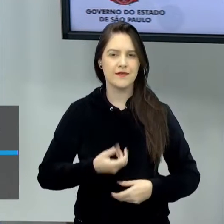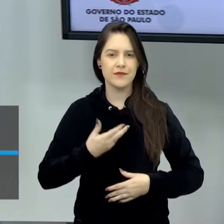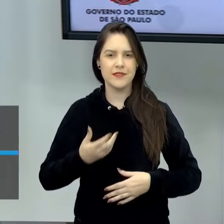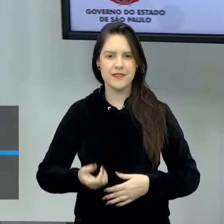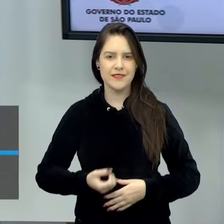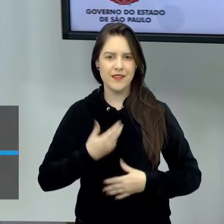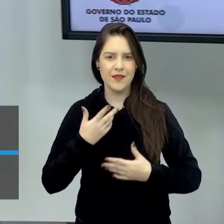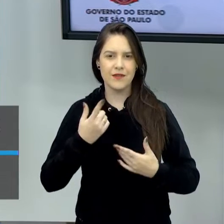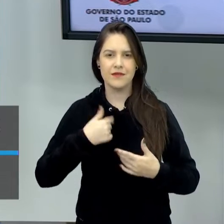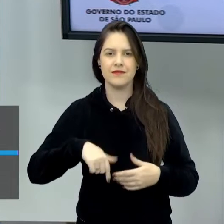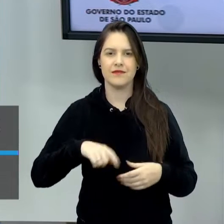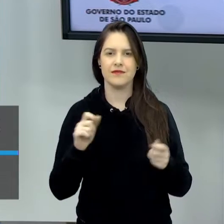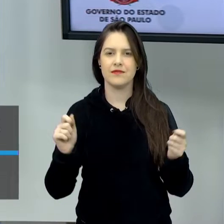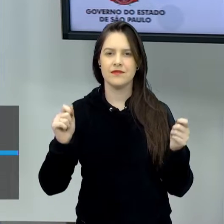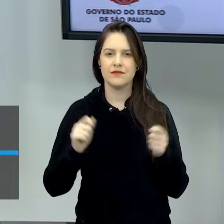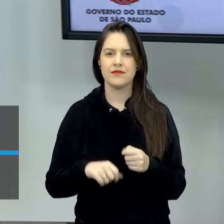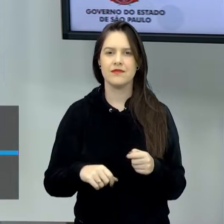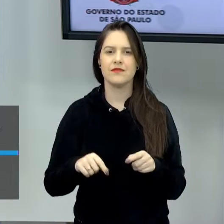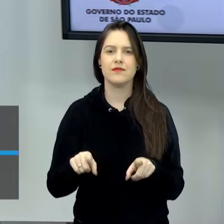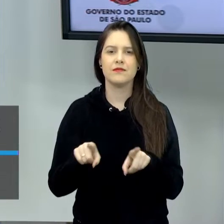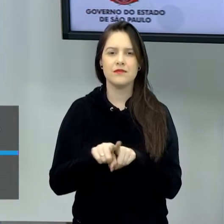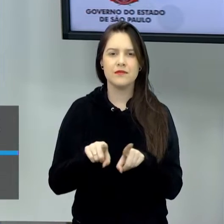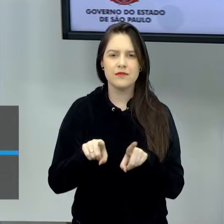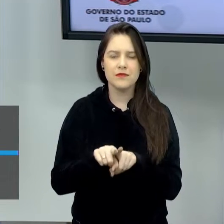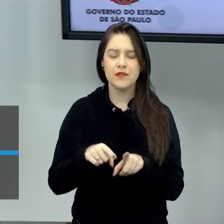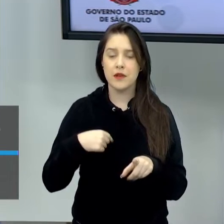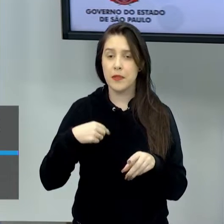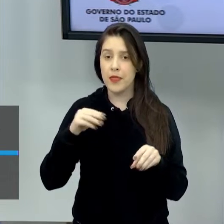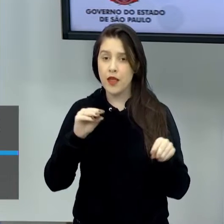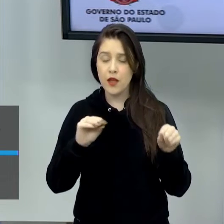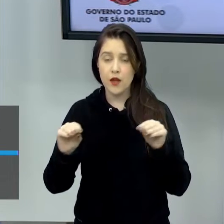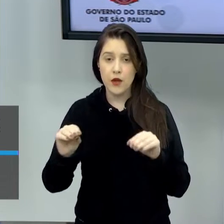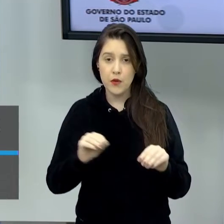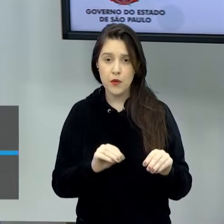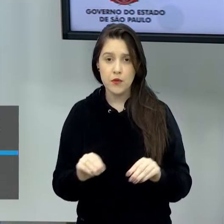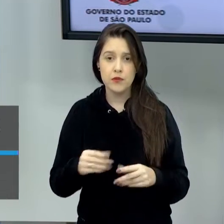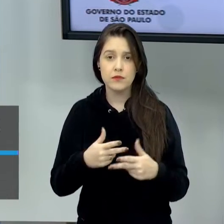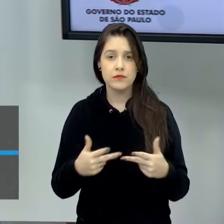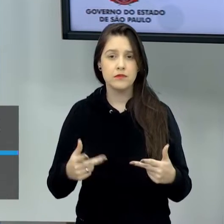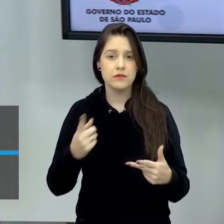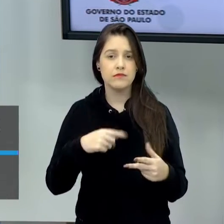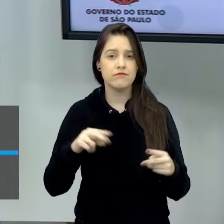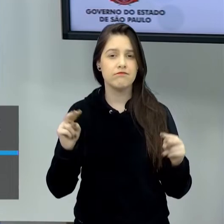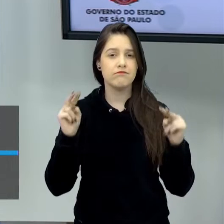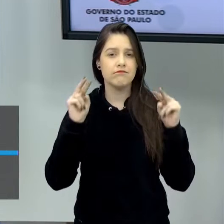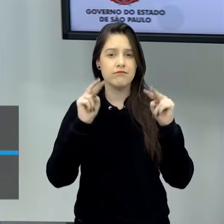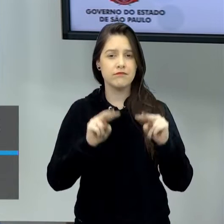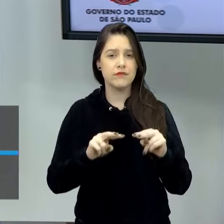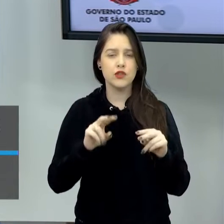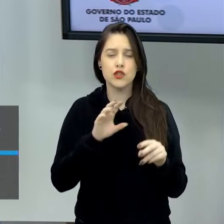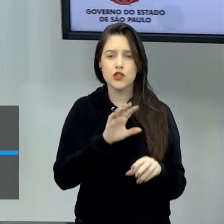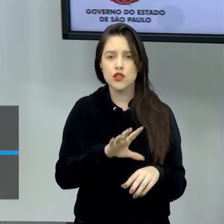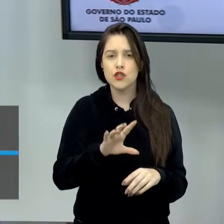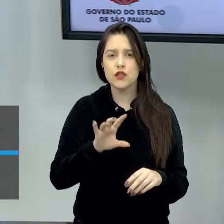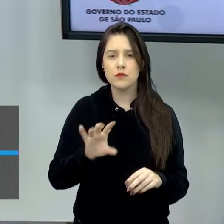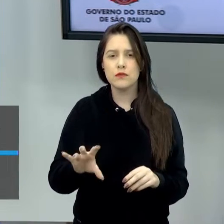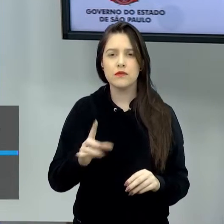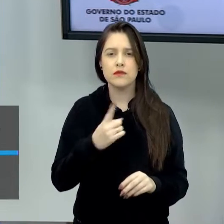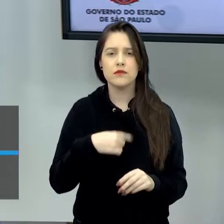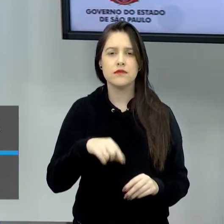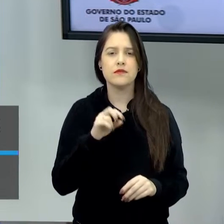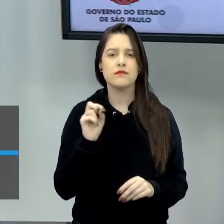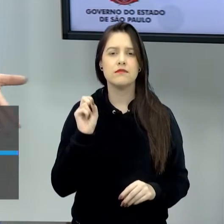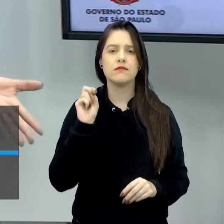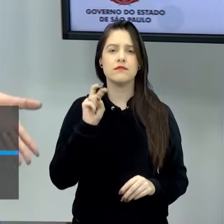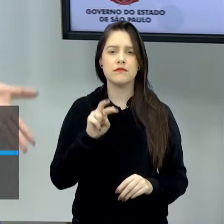que nós já trabalhamos e com as simulações de situações de preconceito e